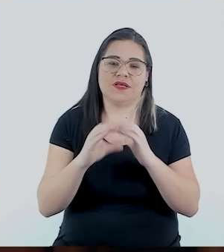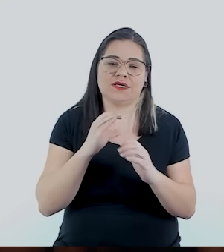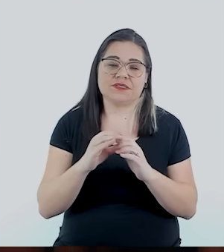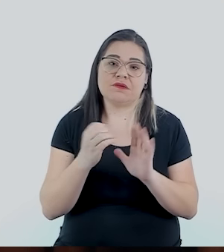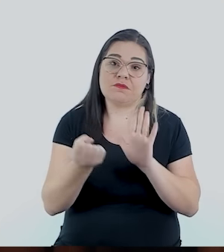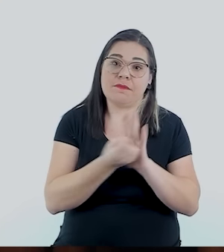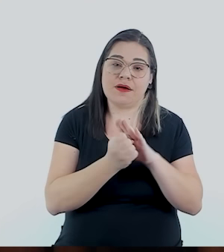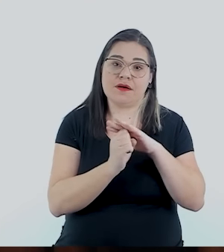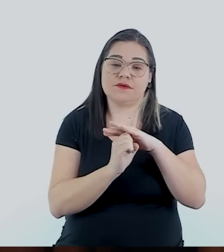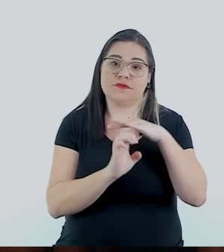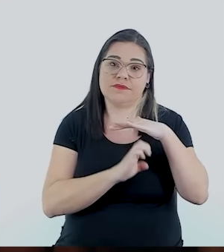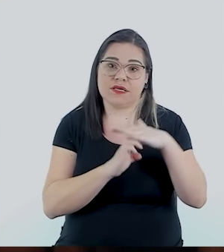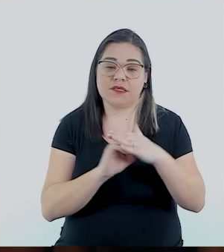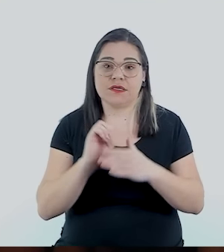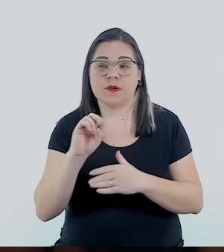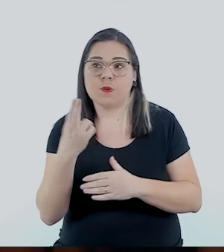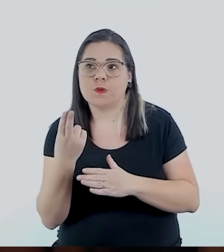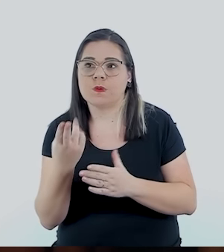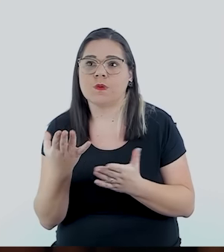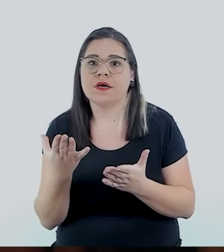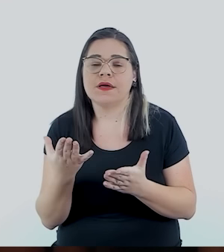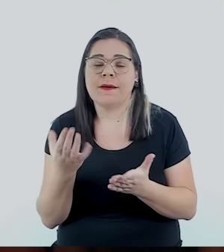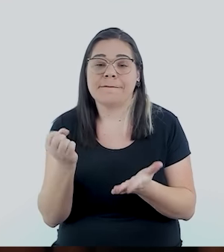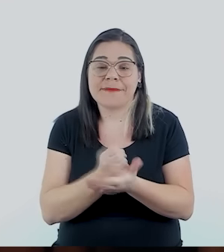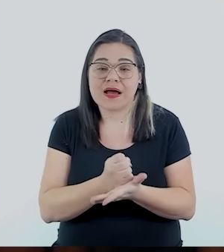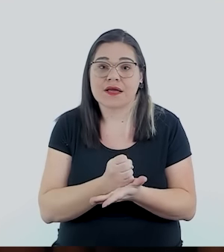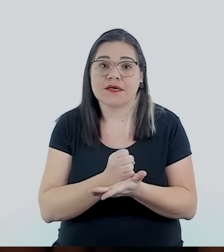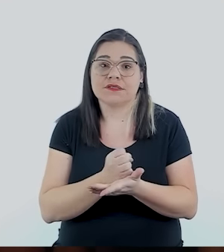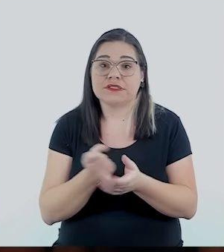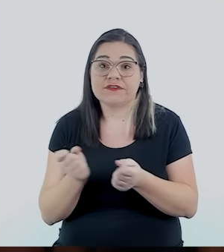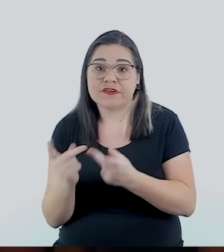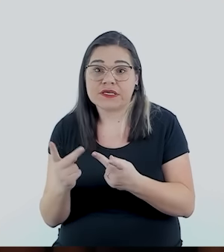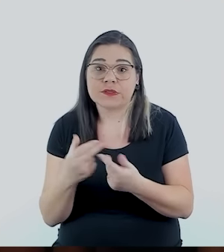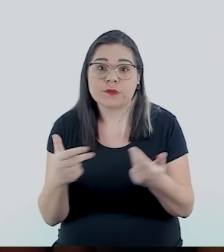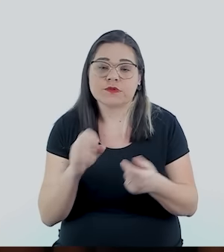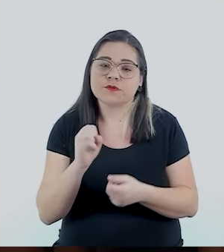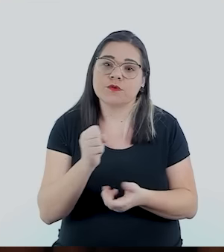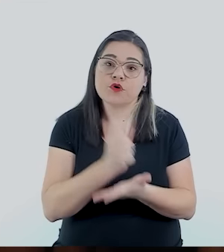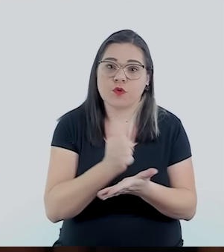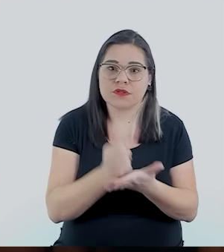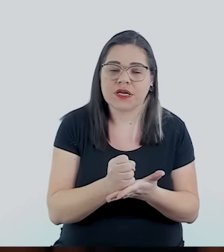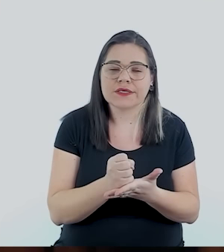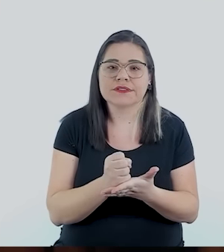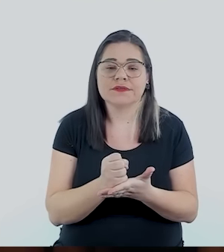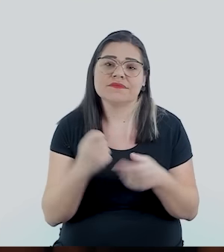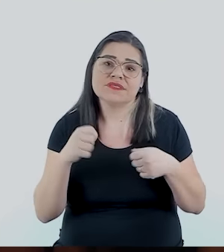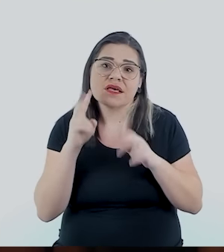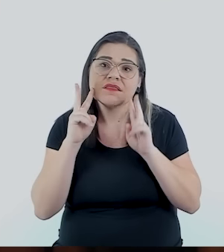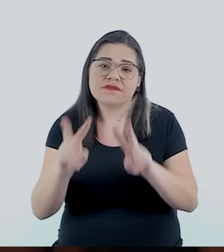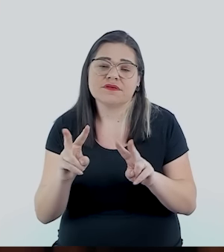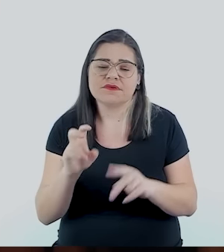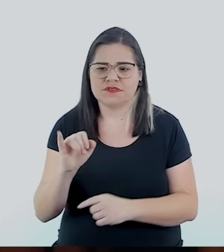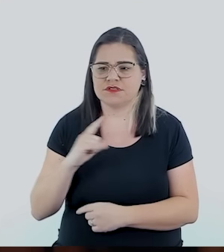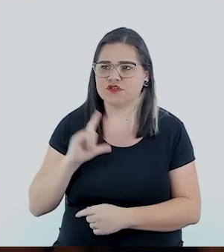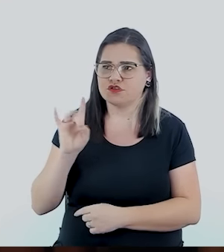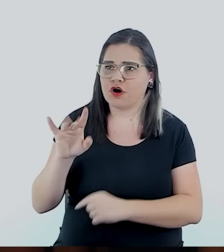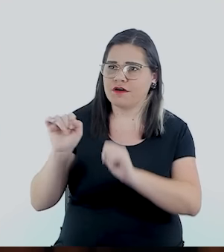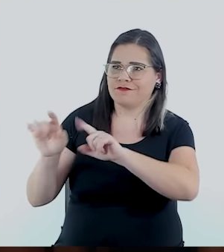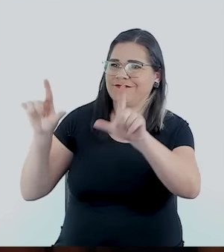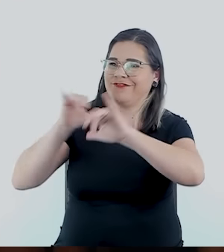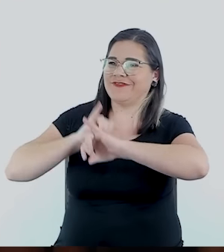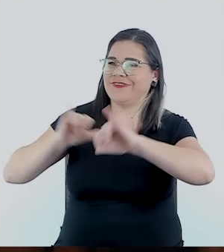empregadora ou seja como marca né de de consumo você tem que ter essas pessoas dentro de casa senão não vai ter essa visão se é só o jovem que tá lá